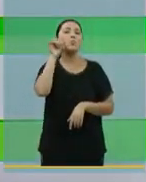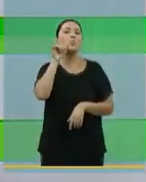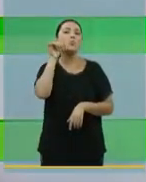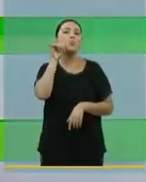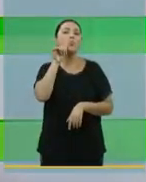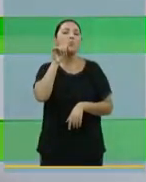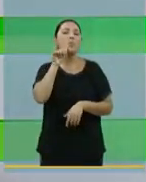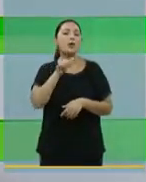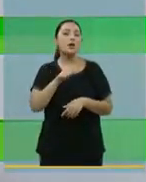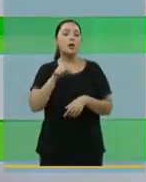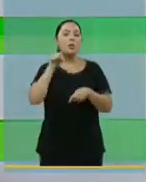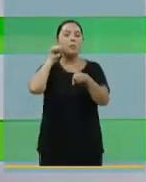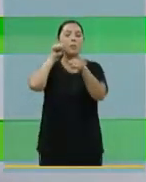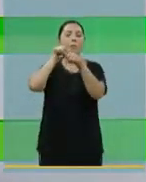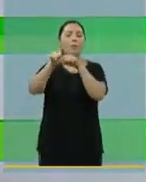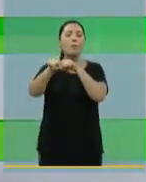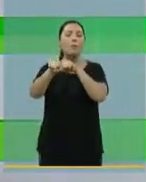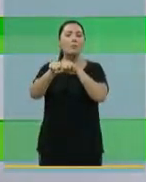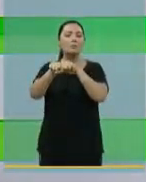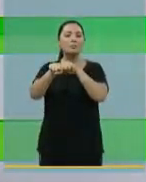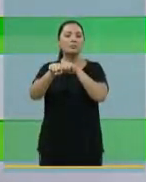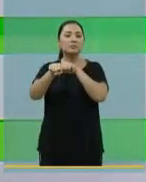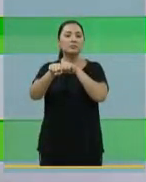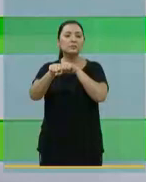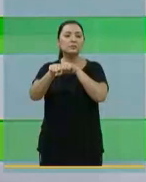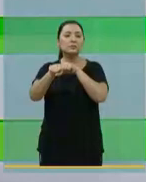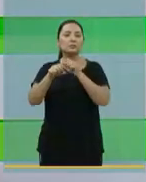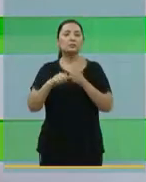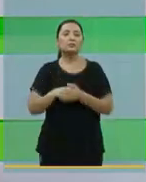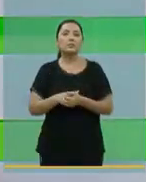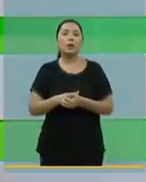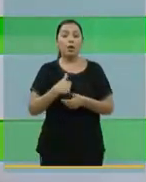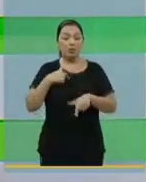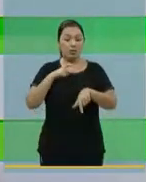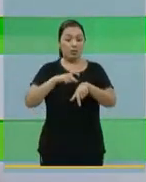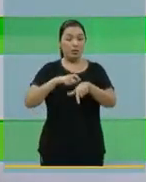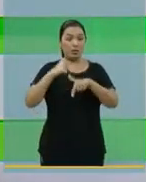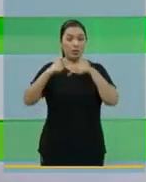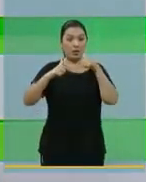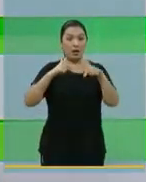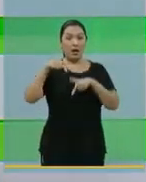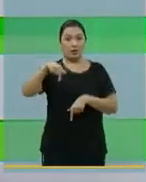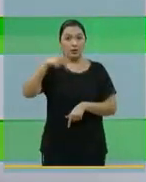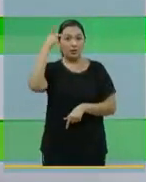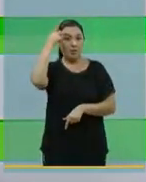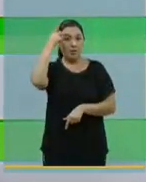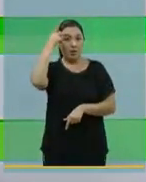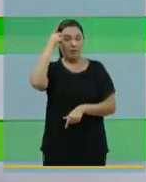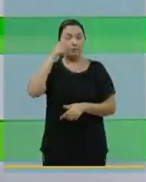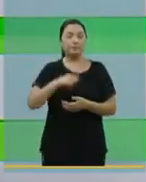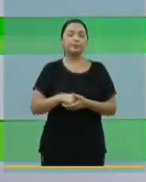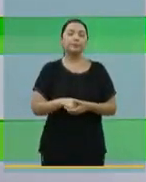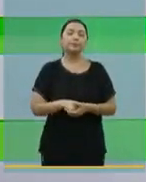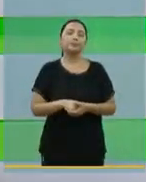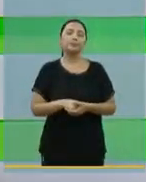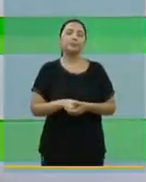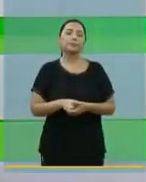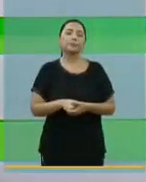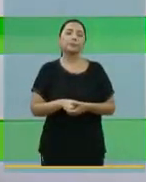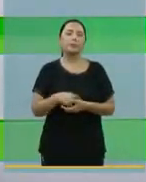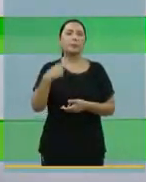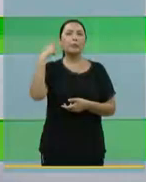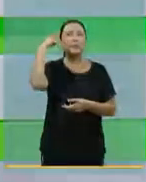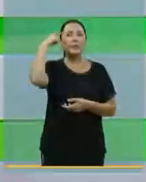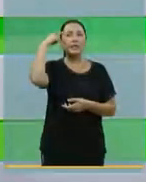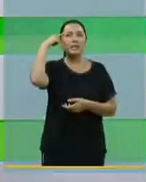foi assassinada violentamente no cumprimento do seu dever aqui no estado de são paulo imagine